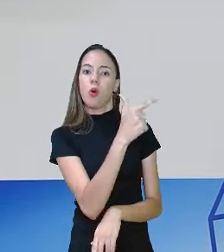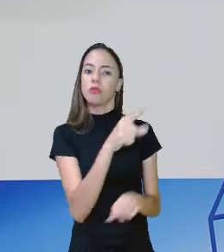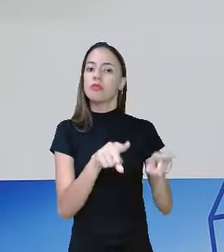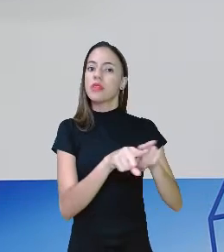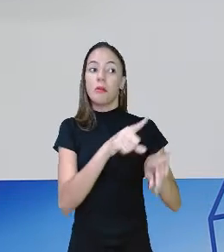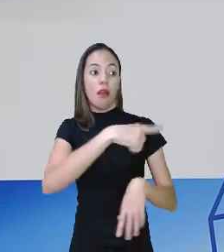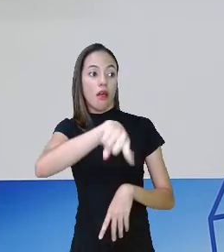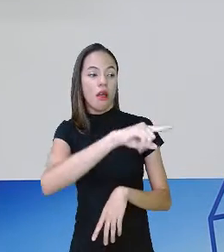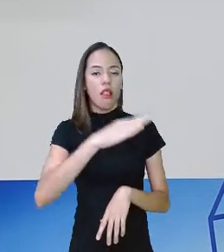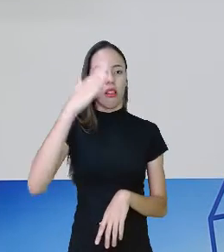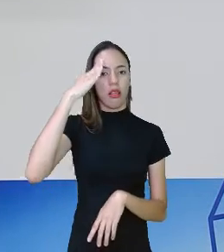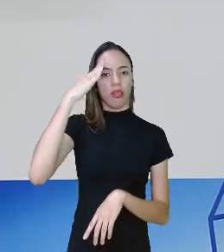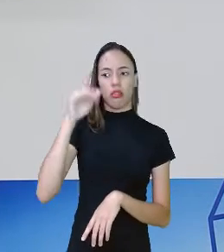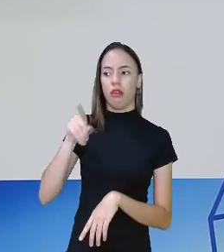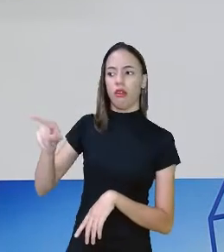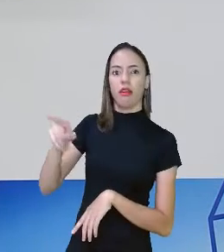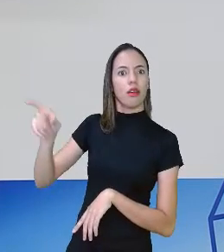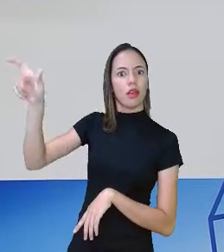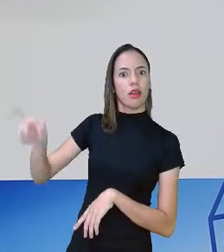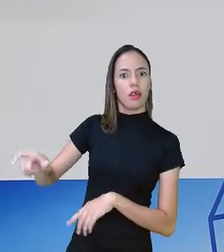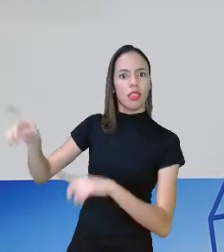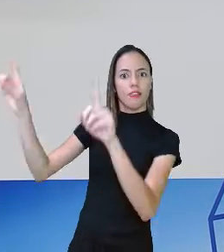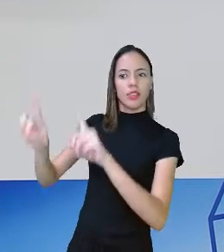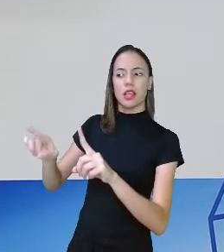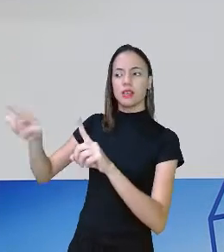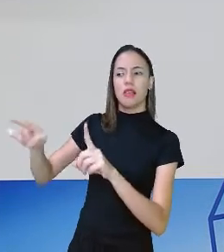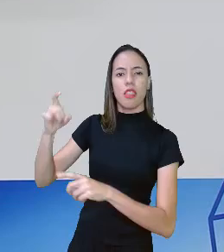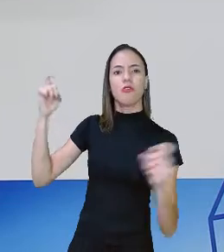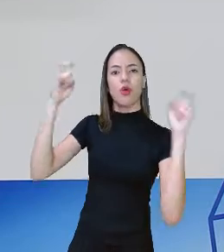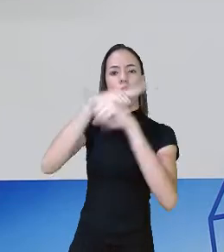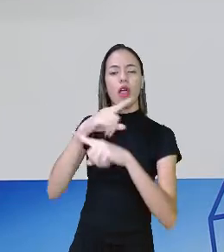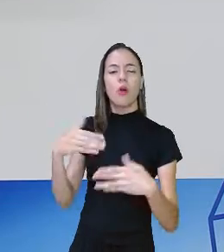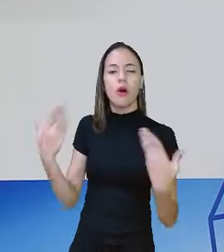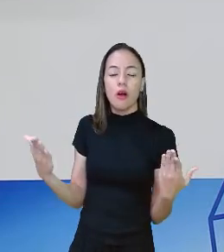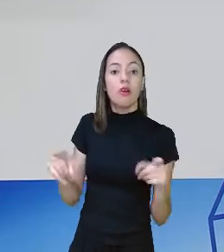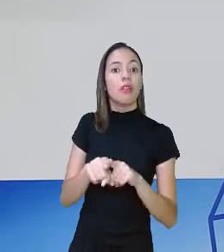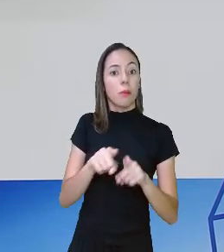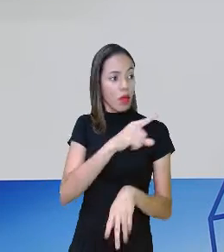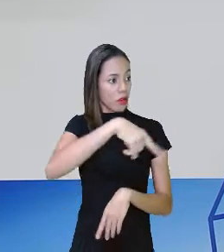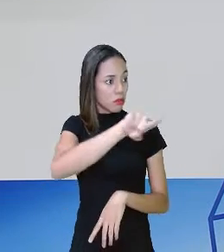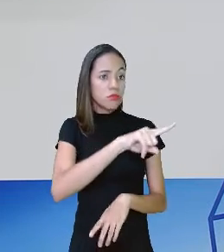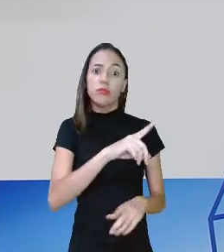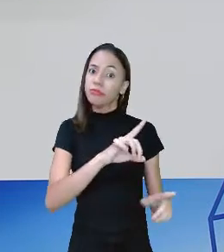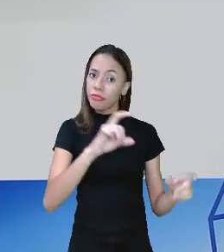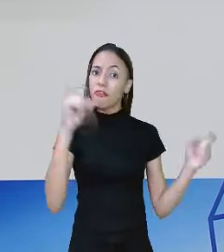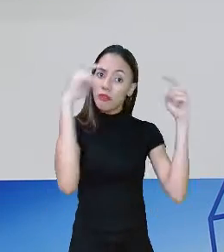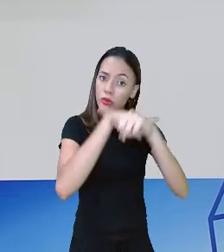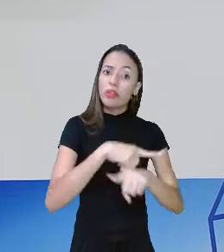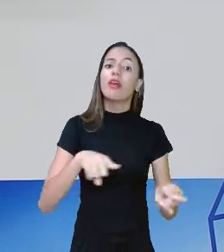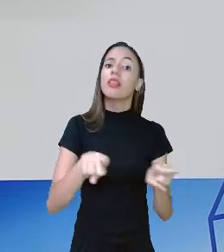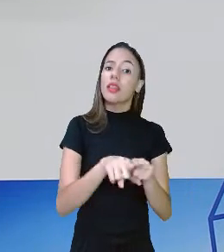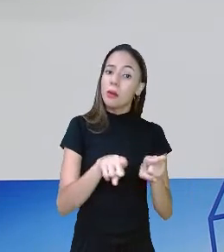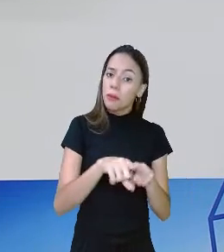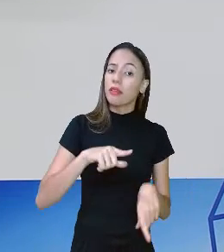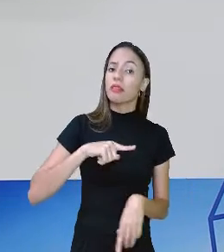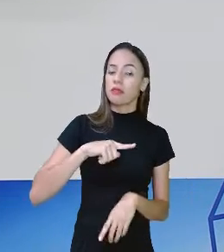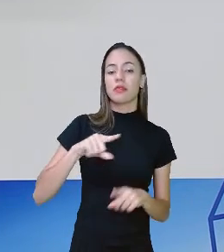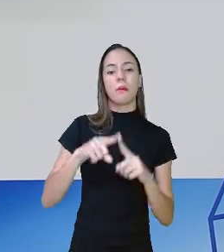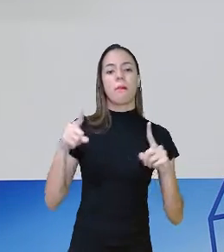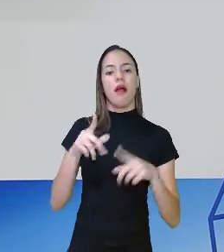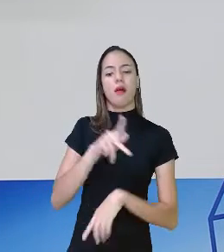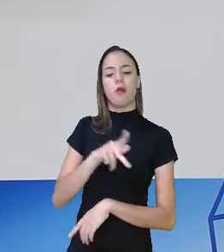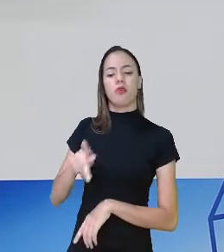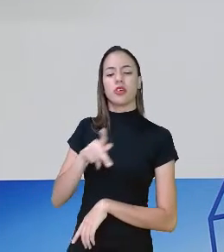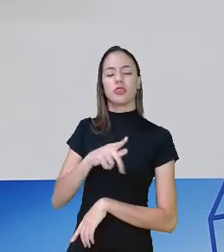entender qual é a dificuldade dele, como os outros, os demais também apresentam alguma dificuldade. E o professor ele não